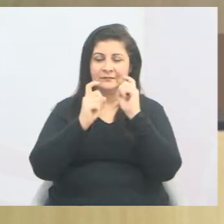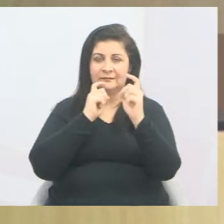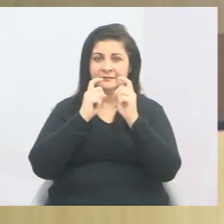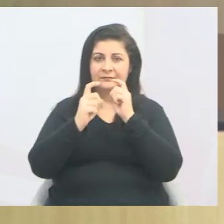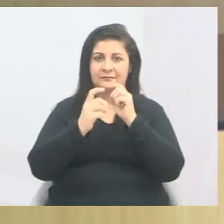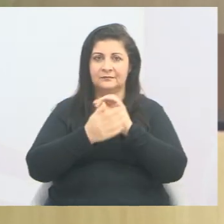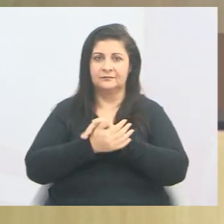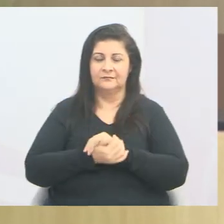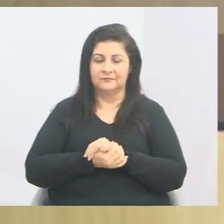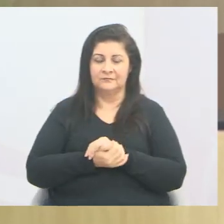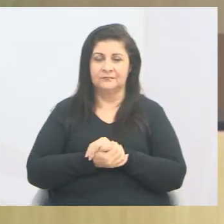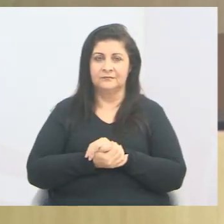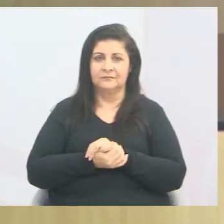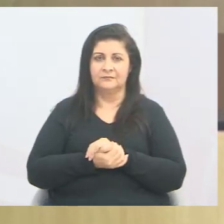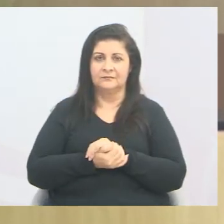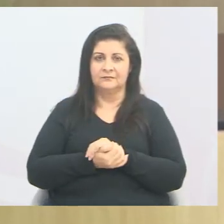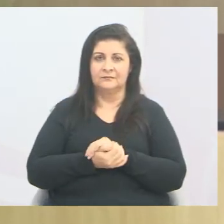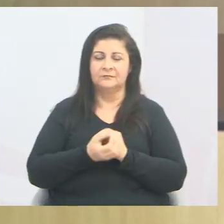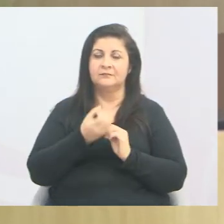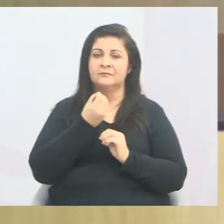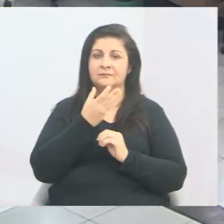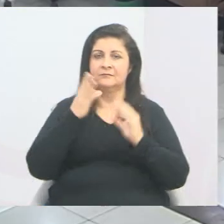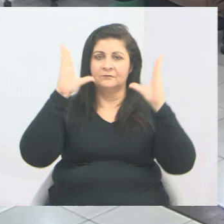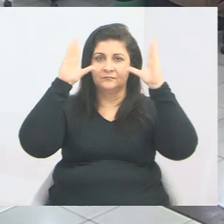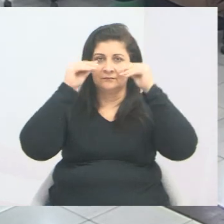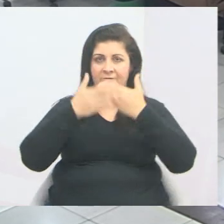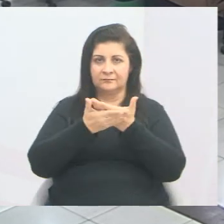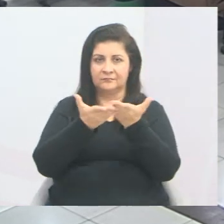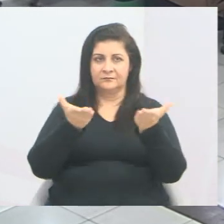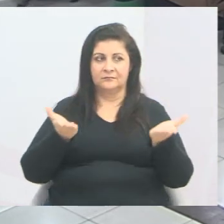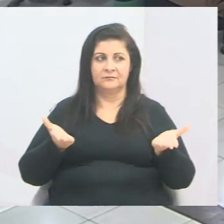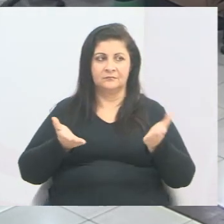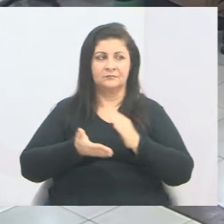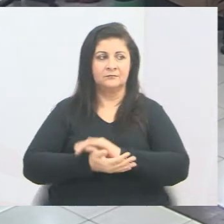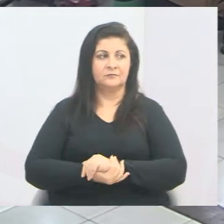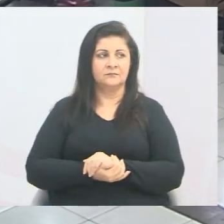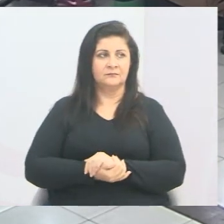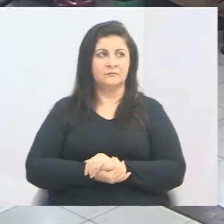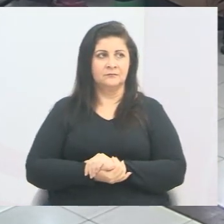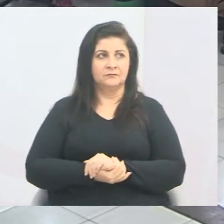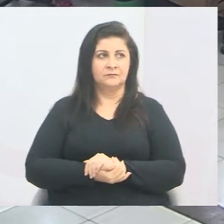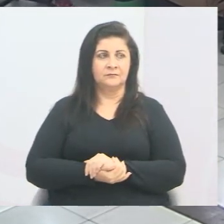a presente sessão, tá? E boa noite a todos. Boa noite.